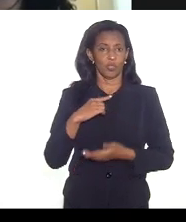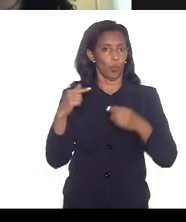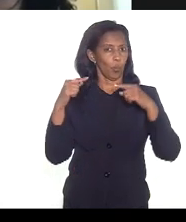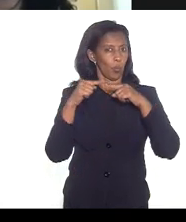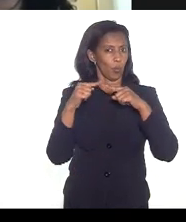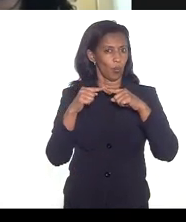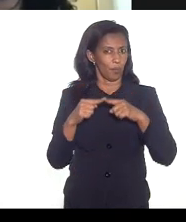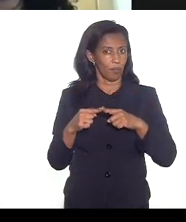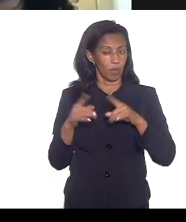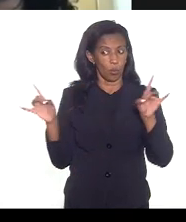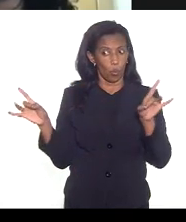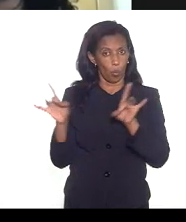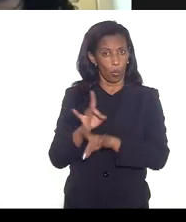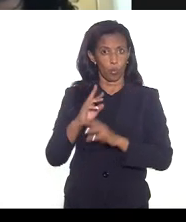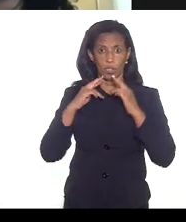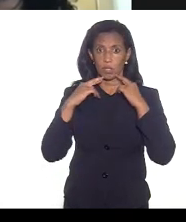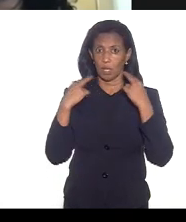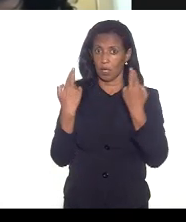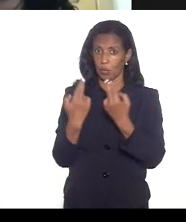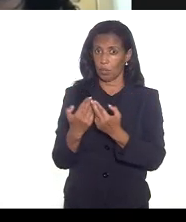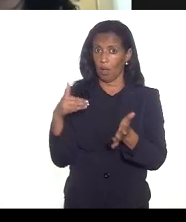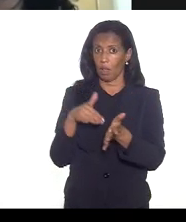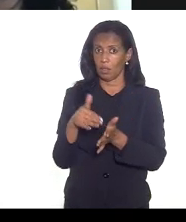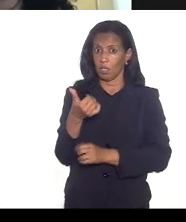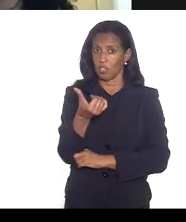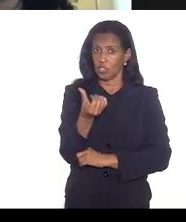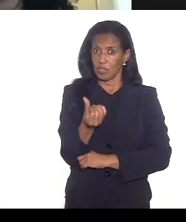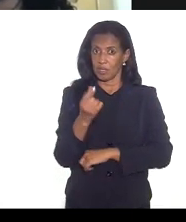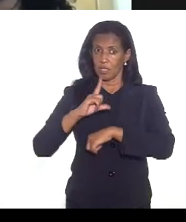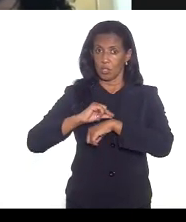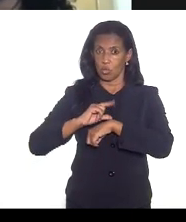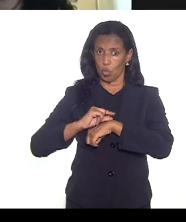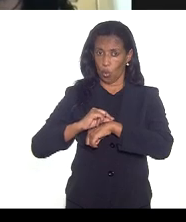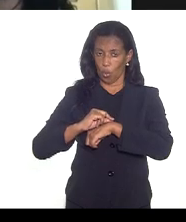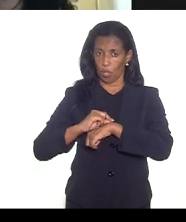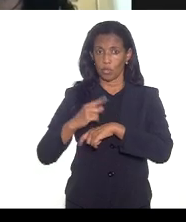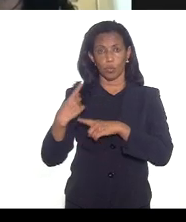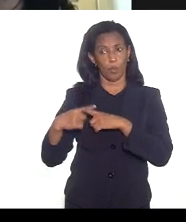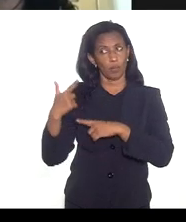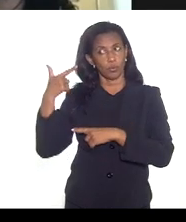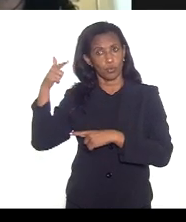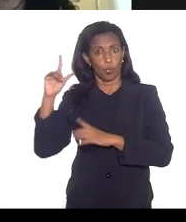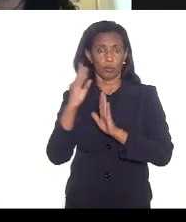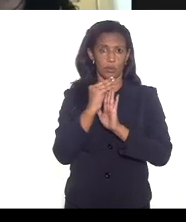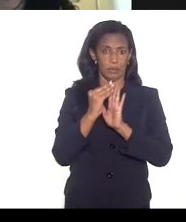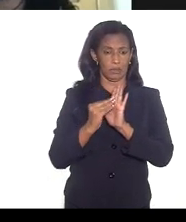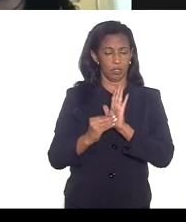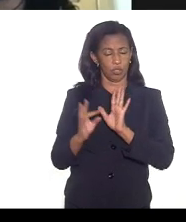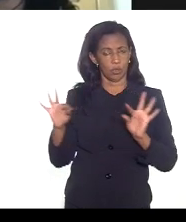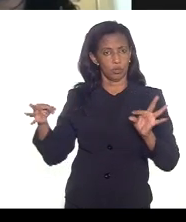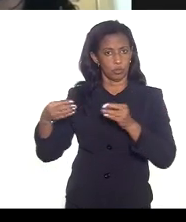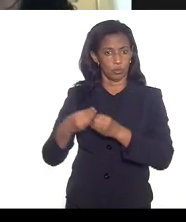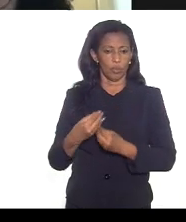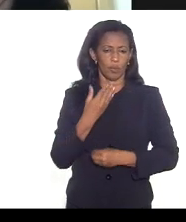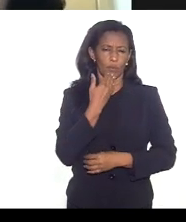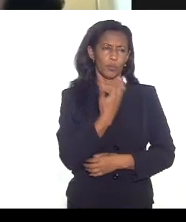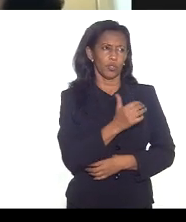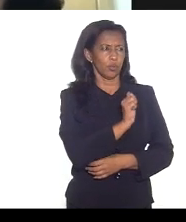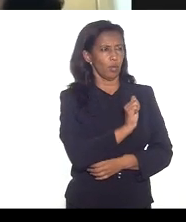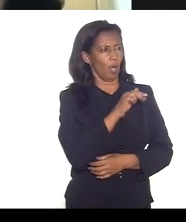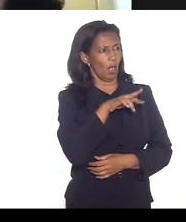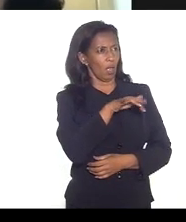acordo de tentar concluir essa audiência até as 16 horas por conta de outras agendas de todos vou pedir a